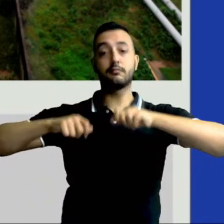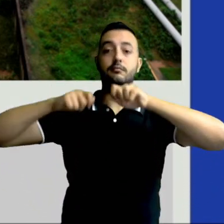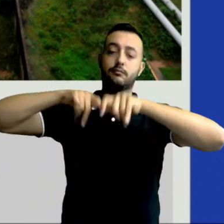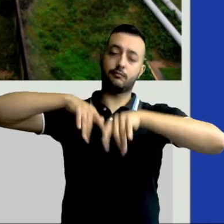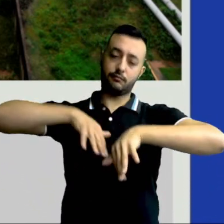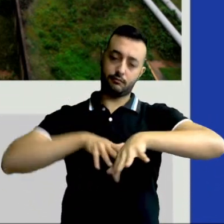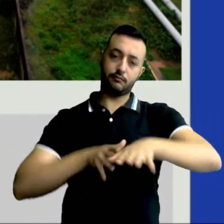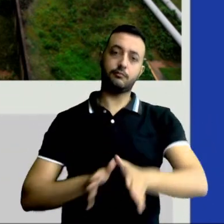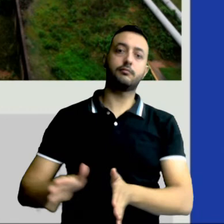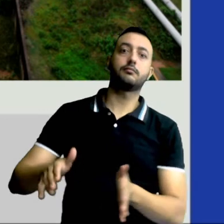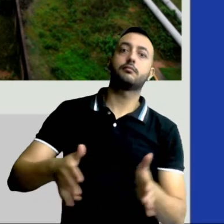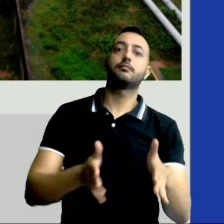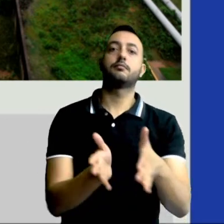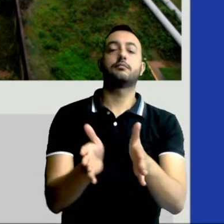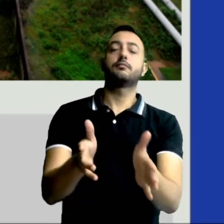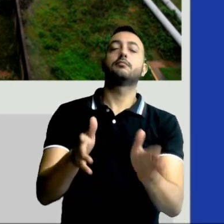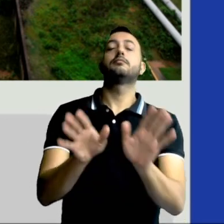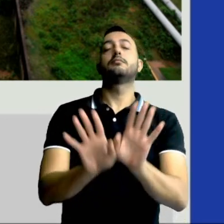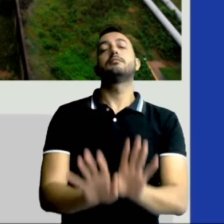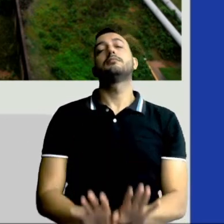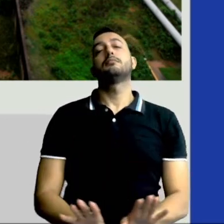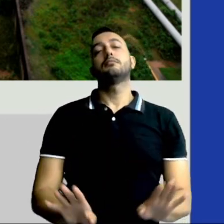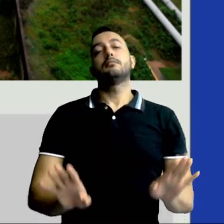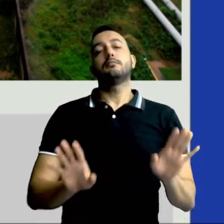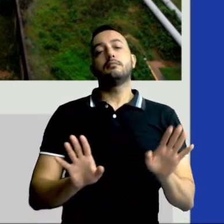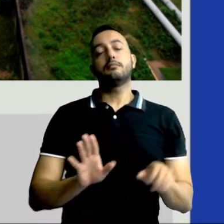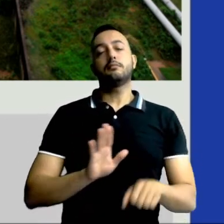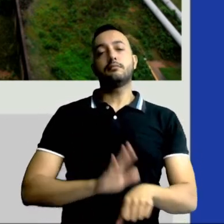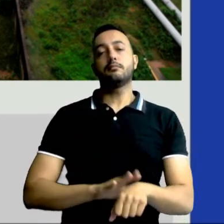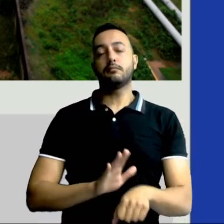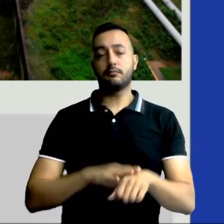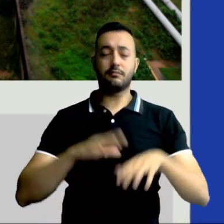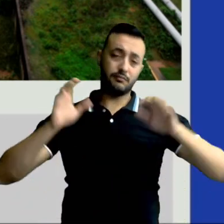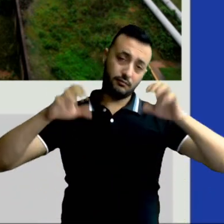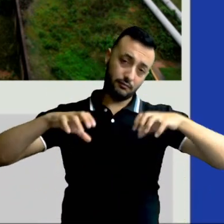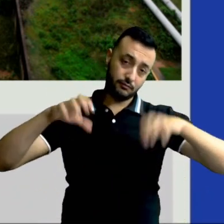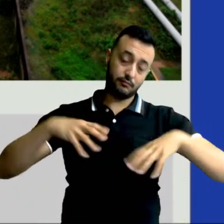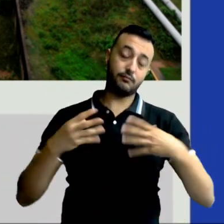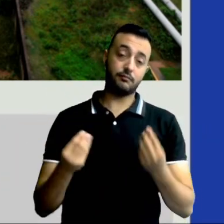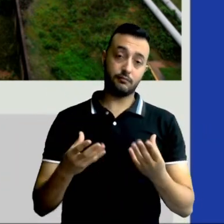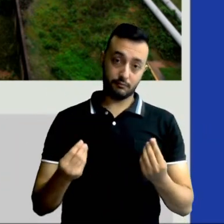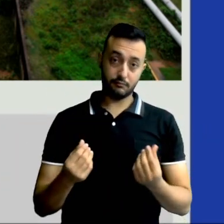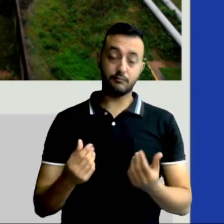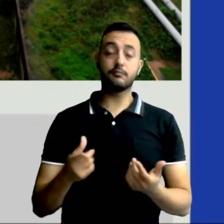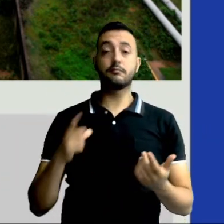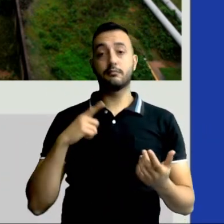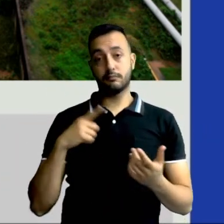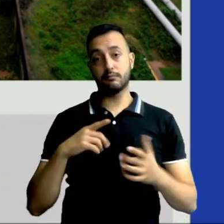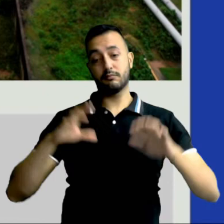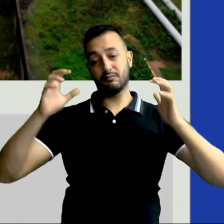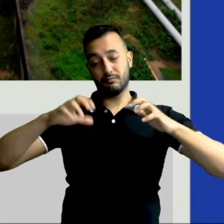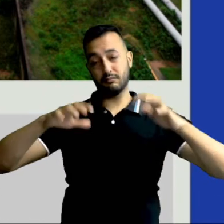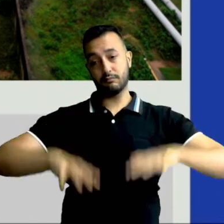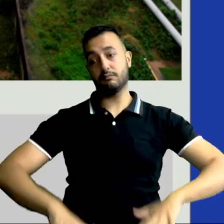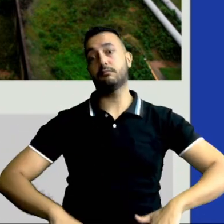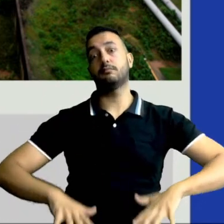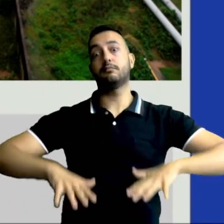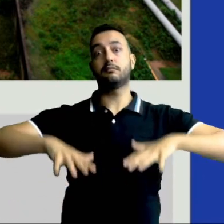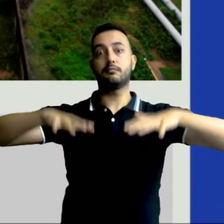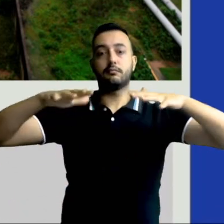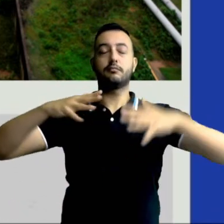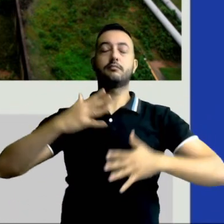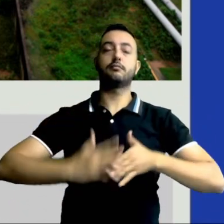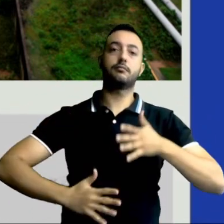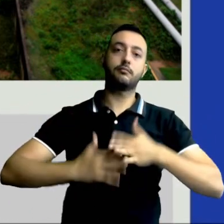chuvas tá então e dessa forma né A partir do momento que chove bastante provoca grande cheias e